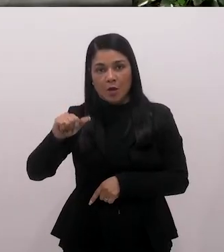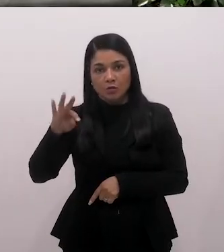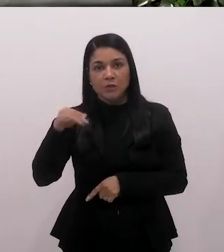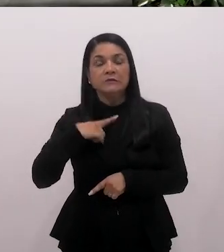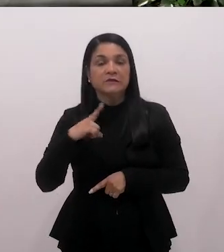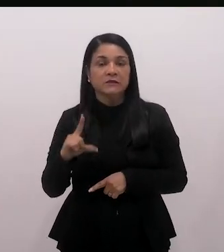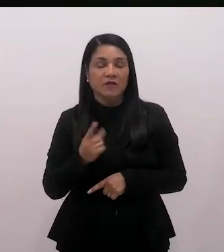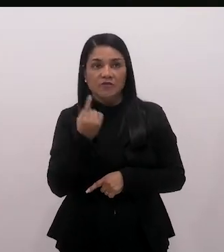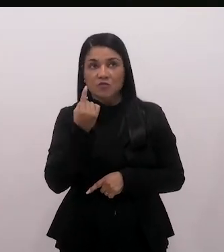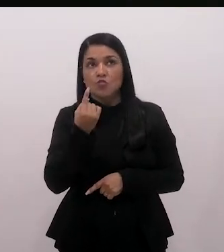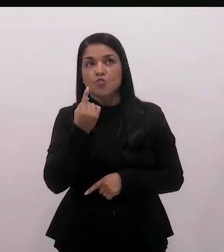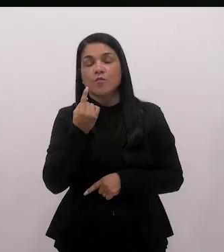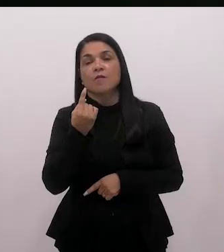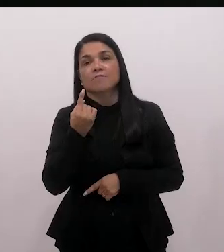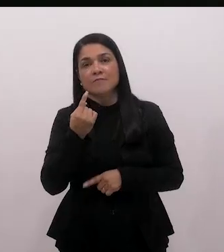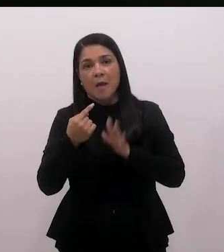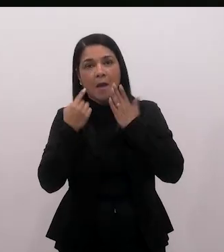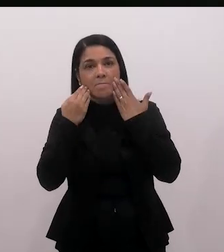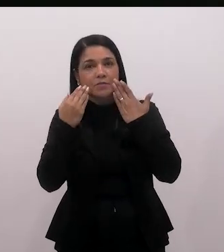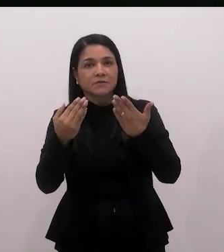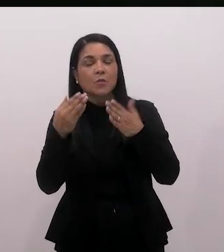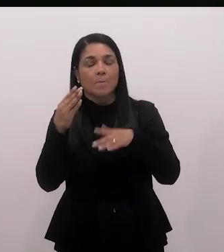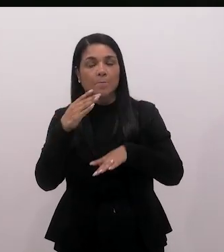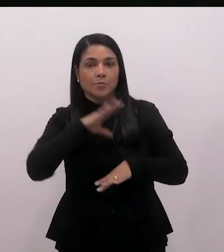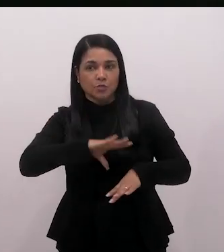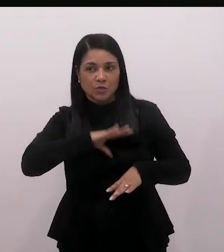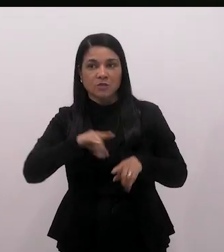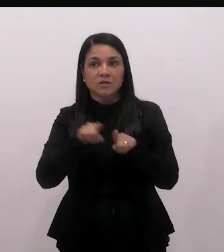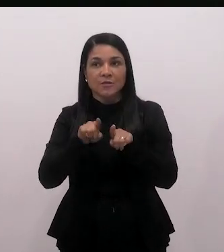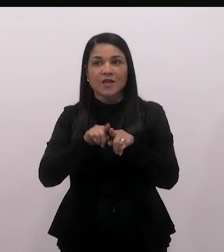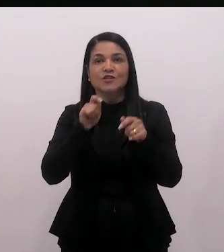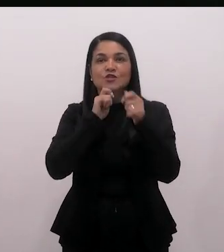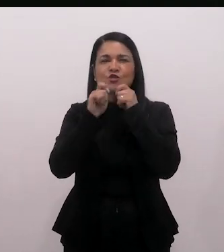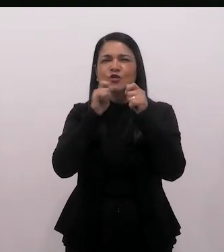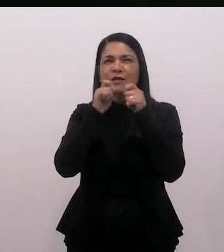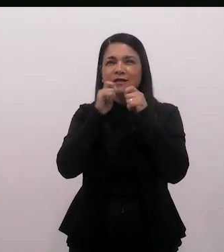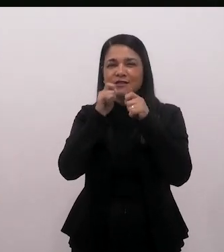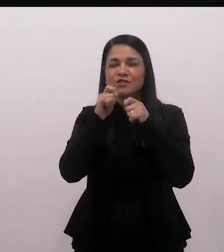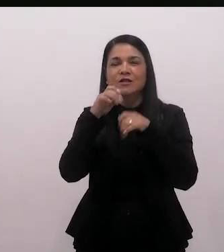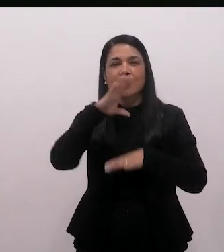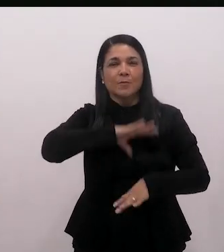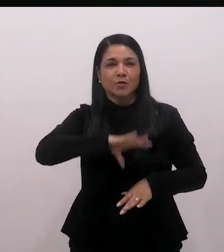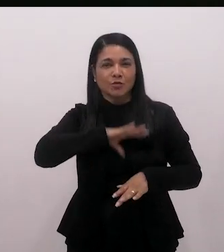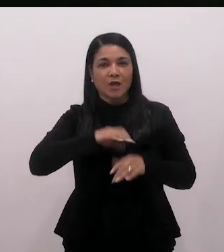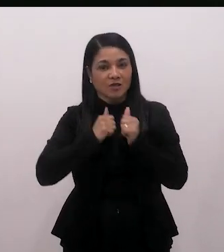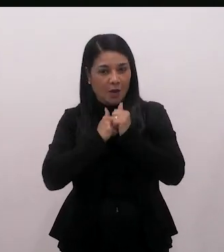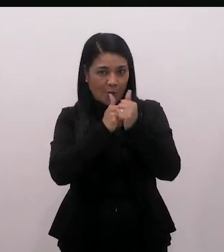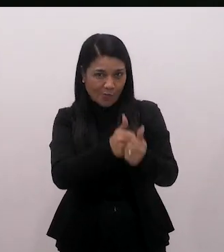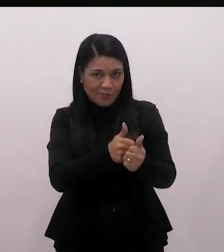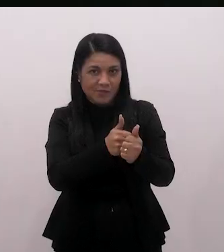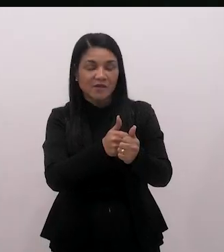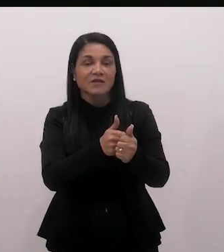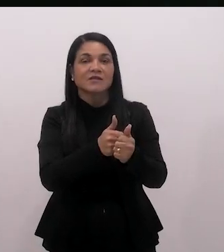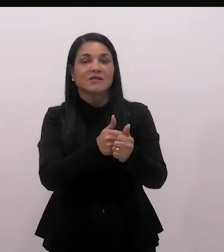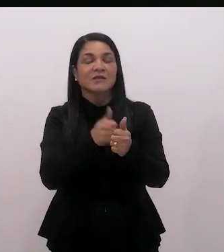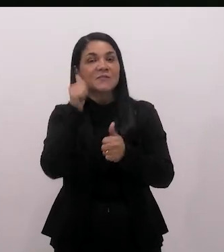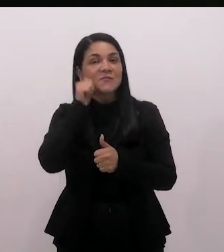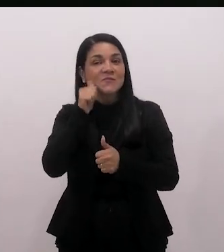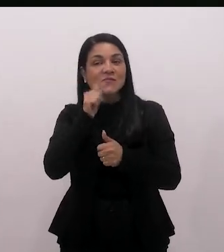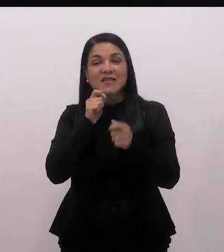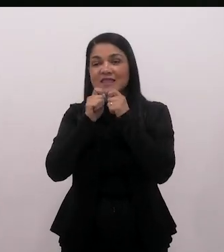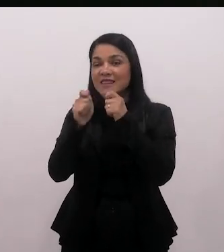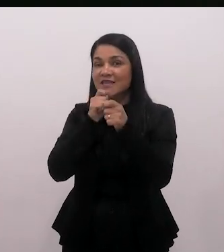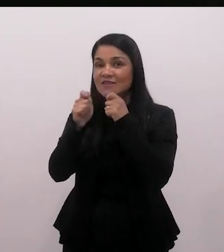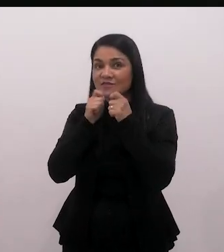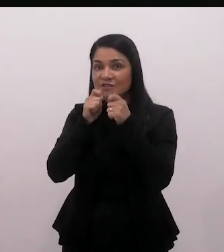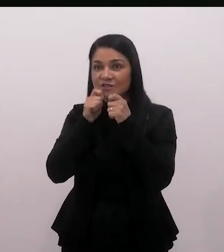Foi. E aí foi tão interessante porque veio uma jornalista portuguesa da RTP que esteve a acompanhar e ela foi